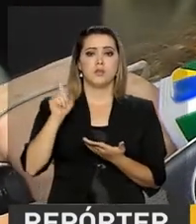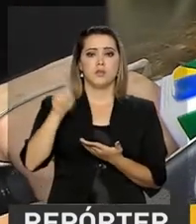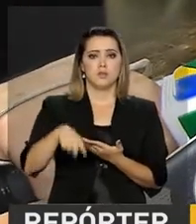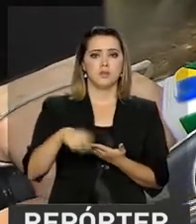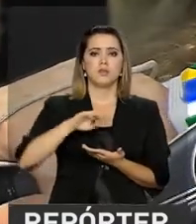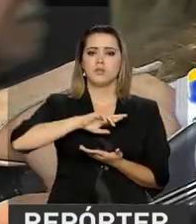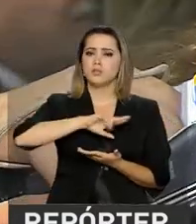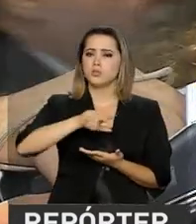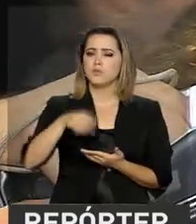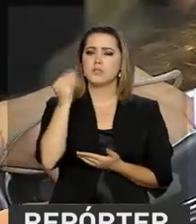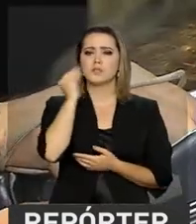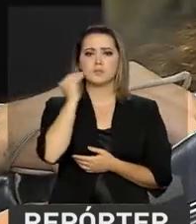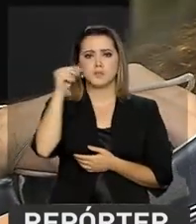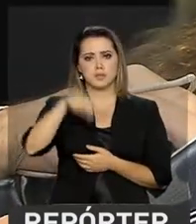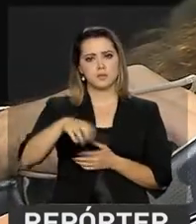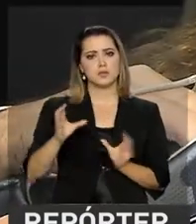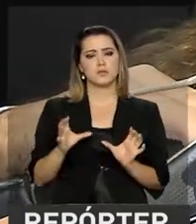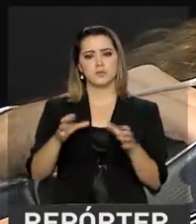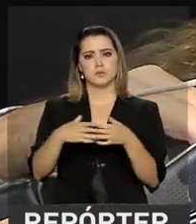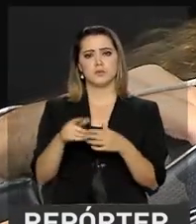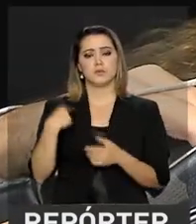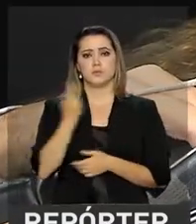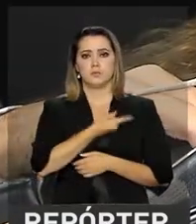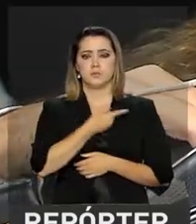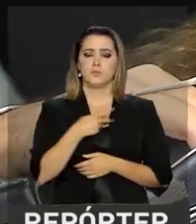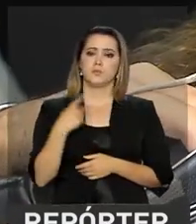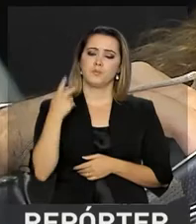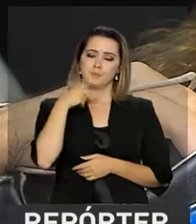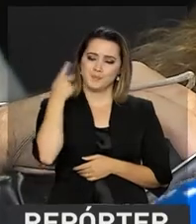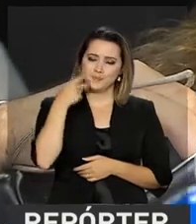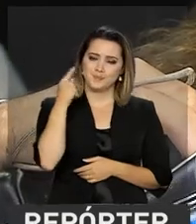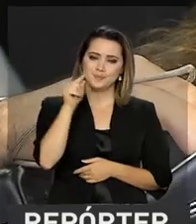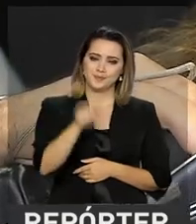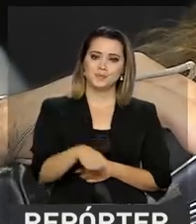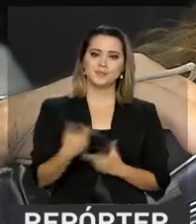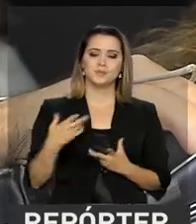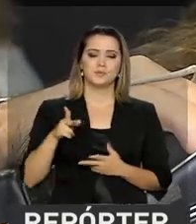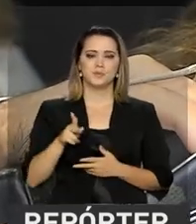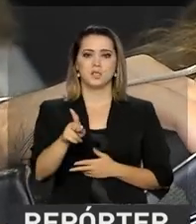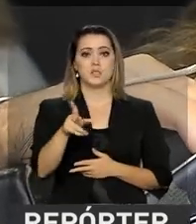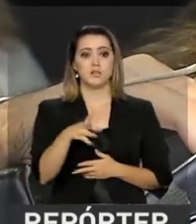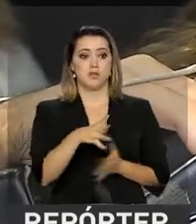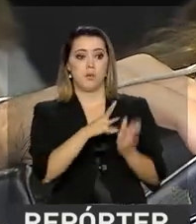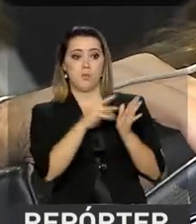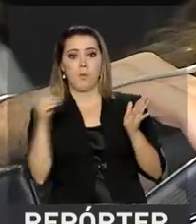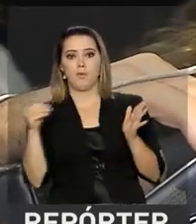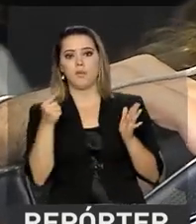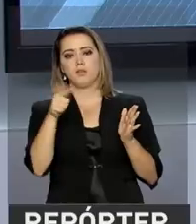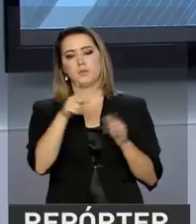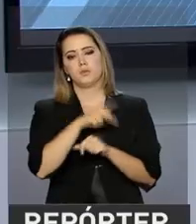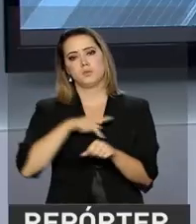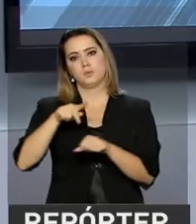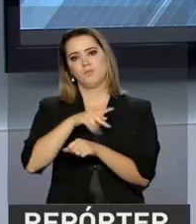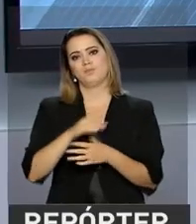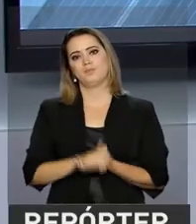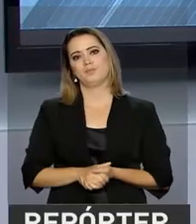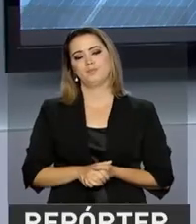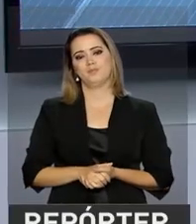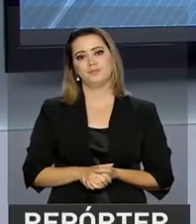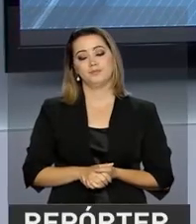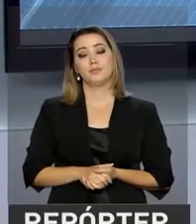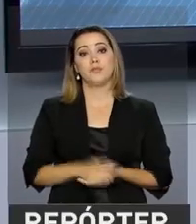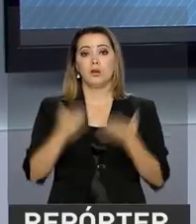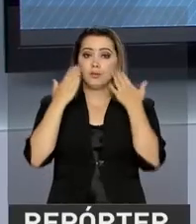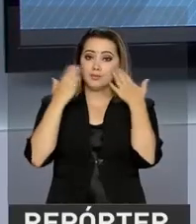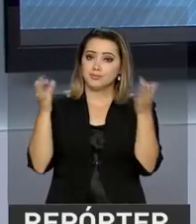muita experiência nessa área e as nossas políticas nessa área são sempre tomadas como exemplo em outros países o repórter